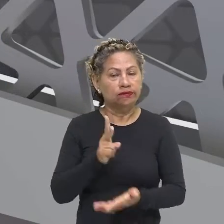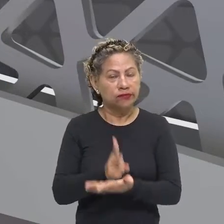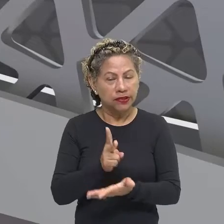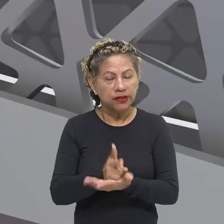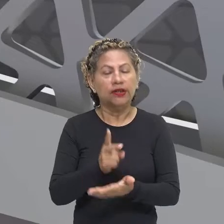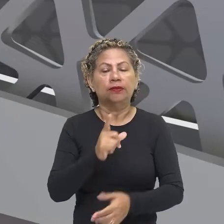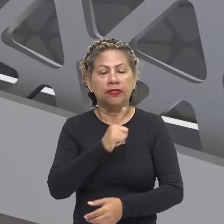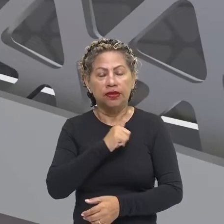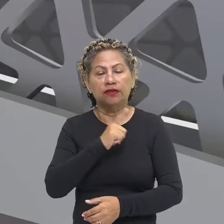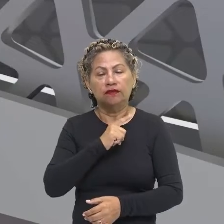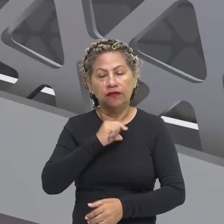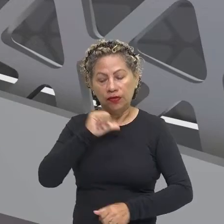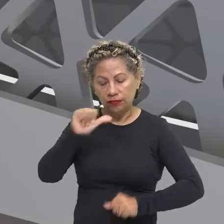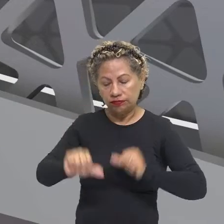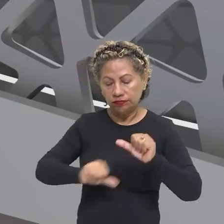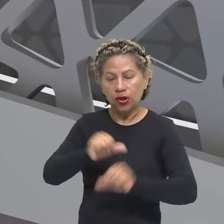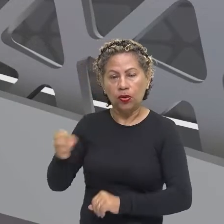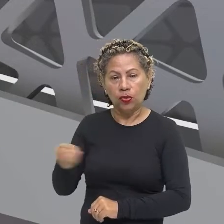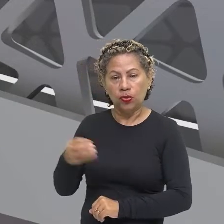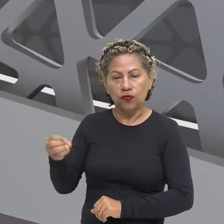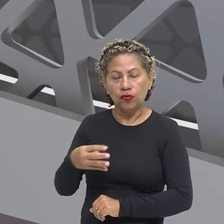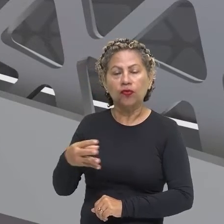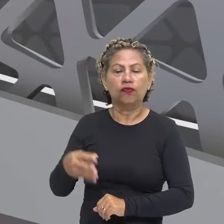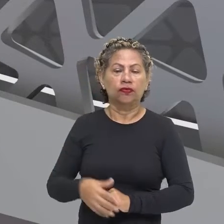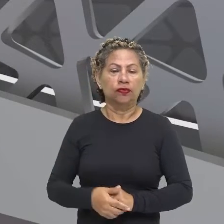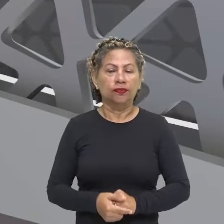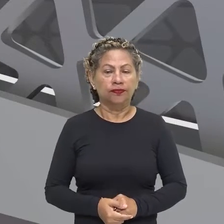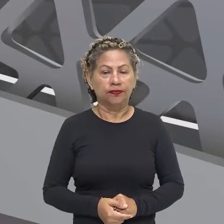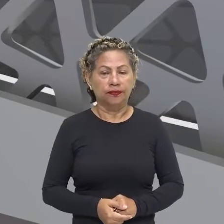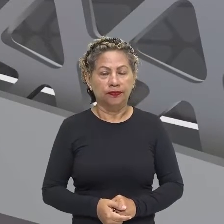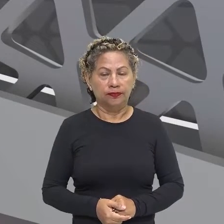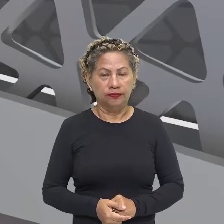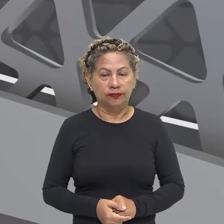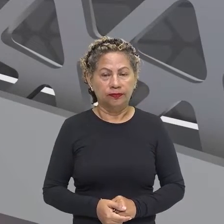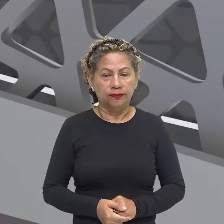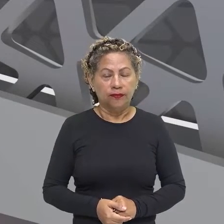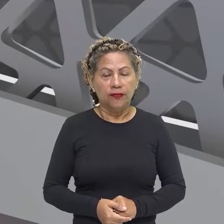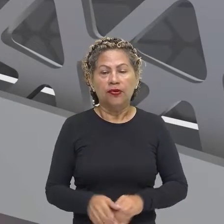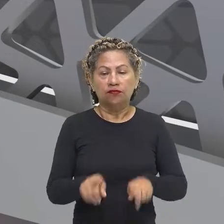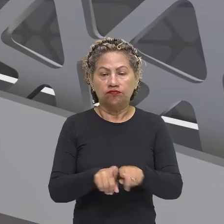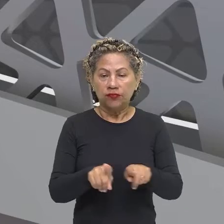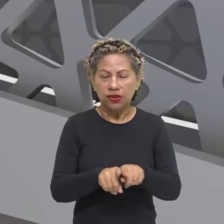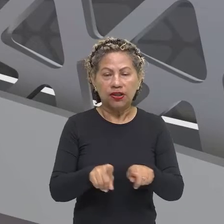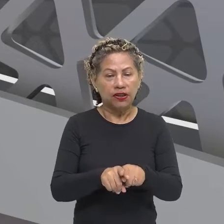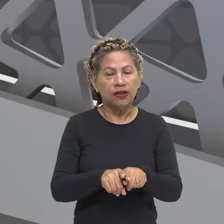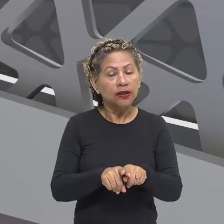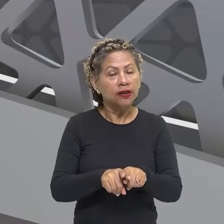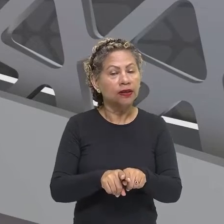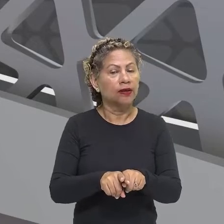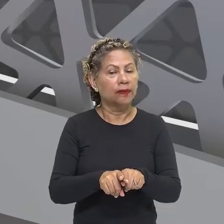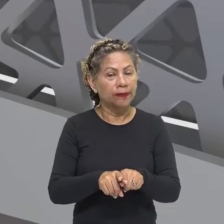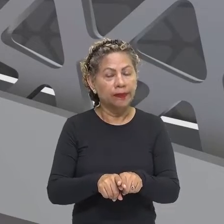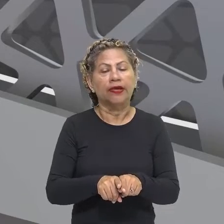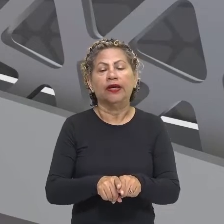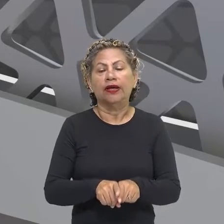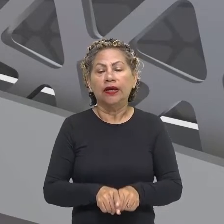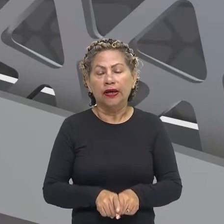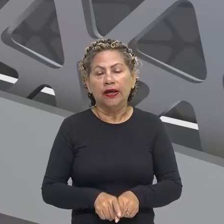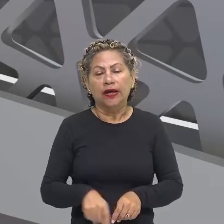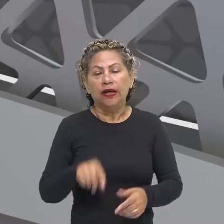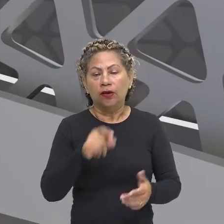sistema operacional livre, nós temos que estar sempre alerta na questão da atualização